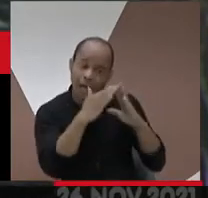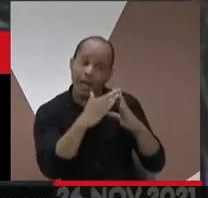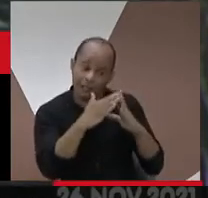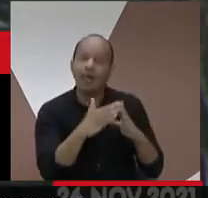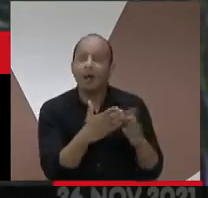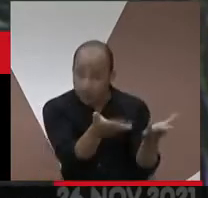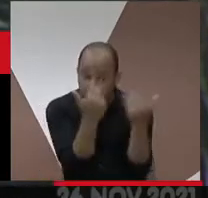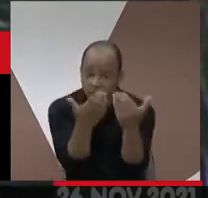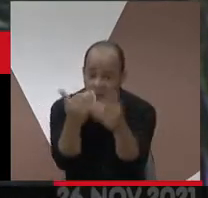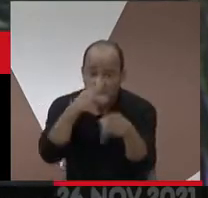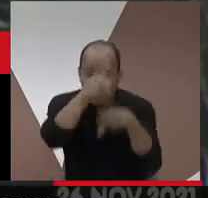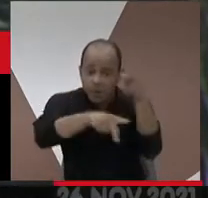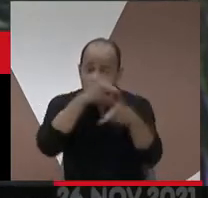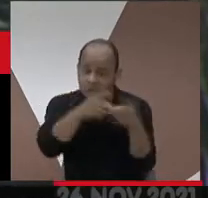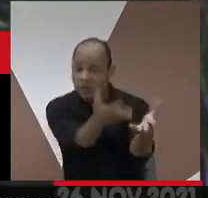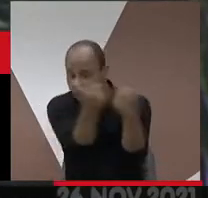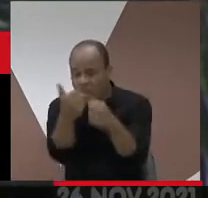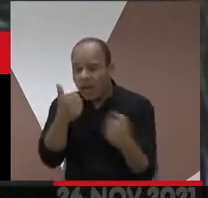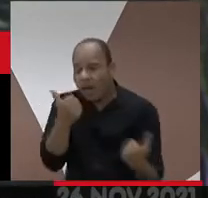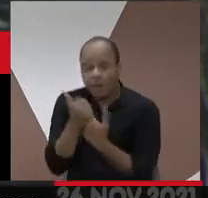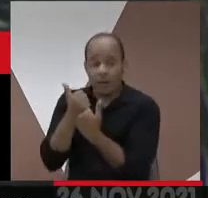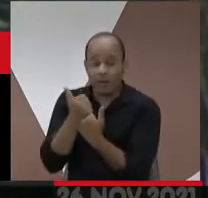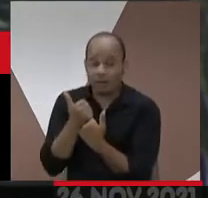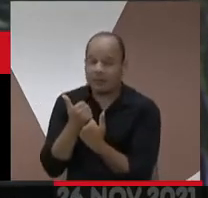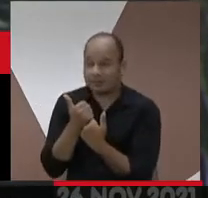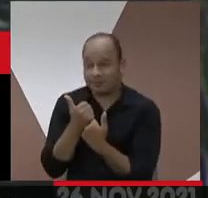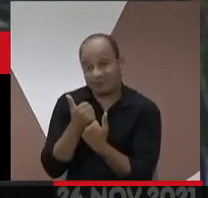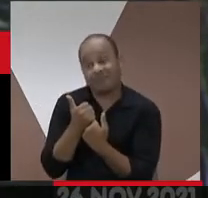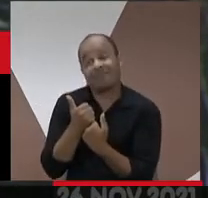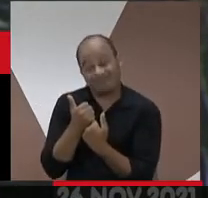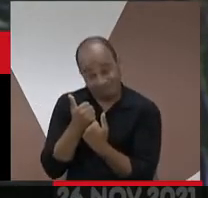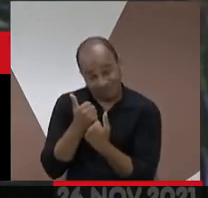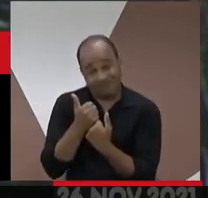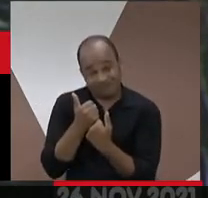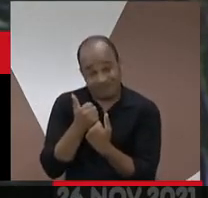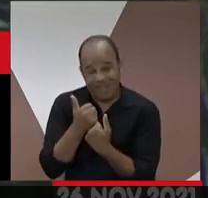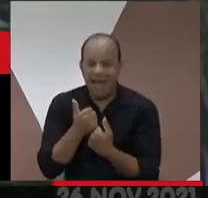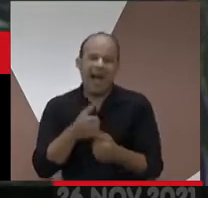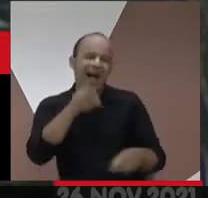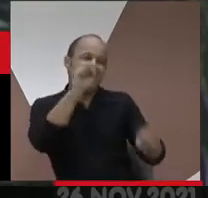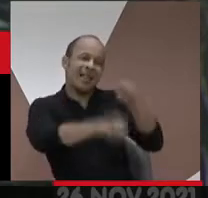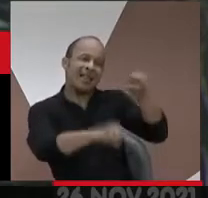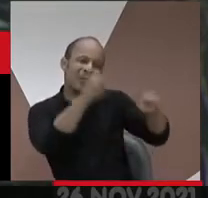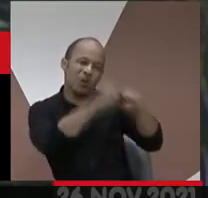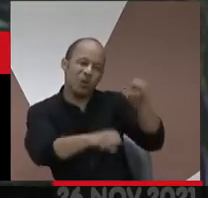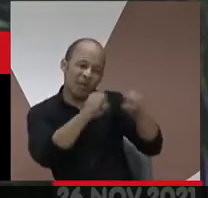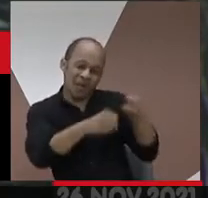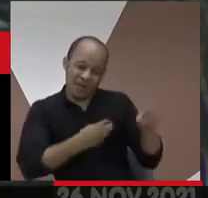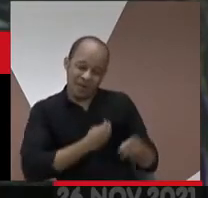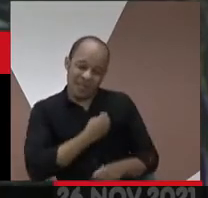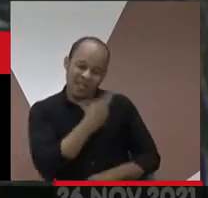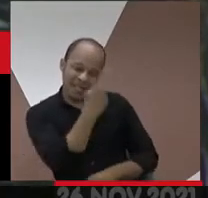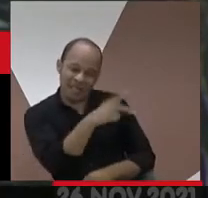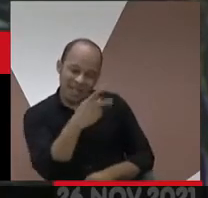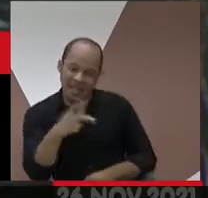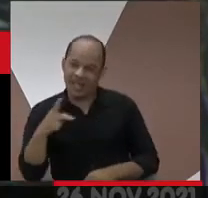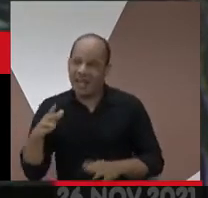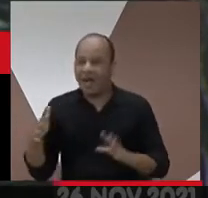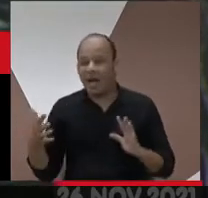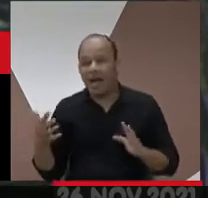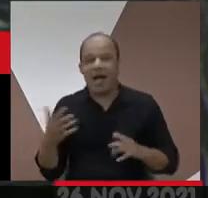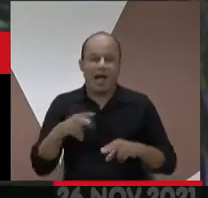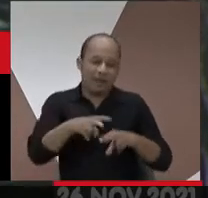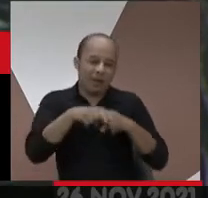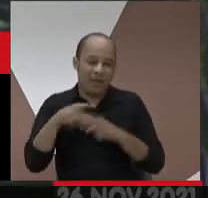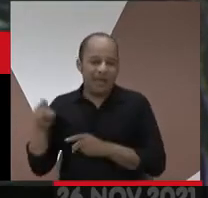estrada em cima da casa. Então, é muito fácil destruir a vida das pessoas de um escritório com ar-condicionado, né?